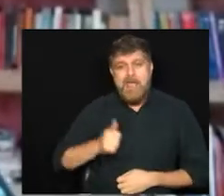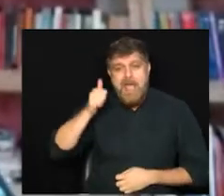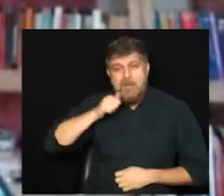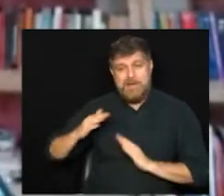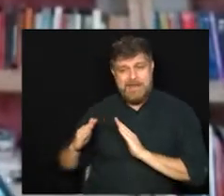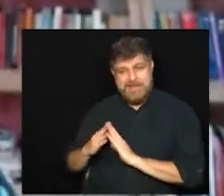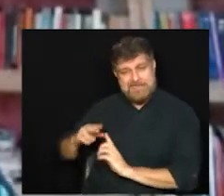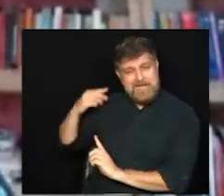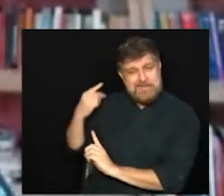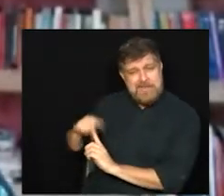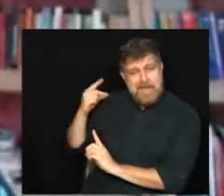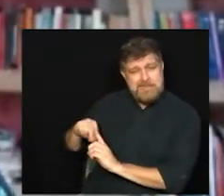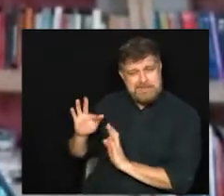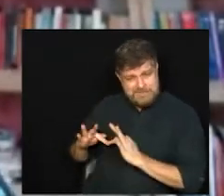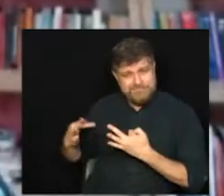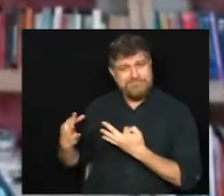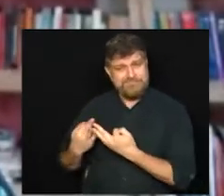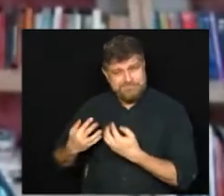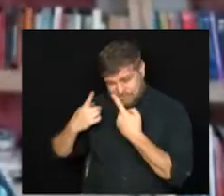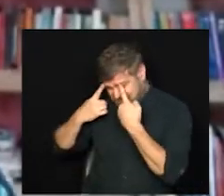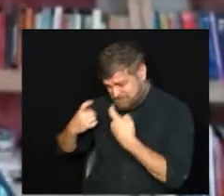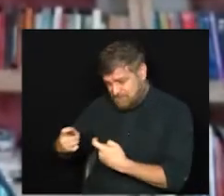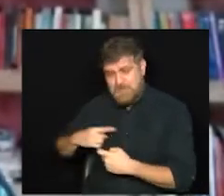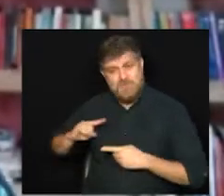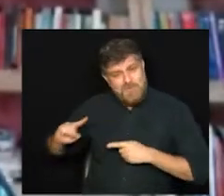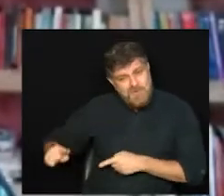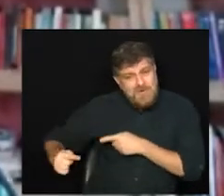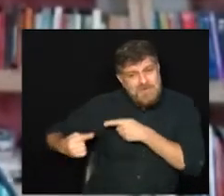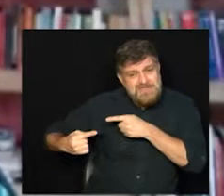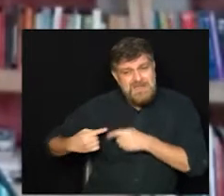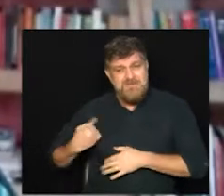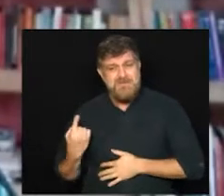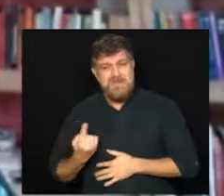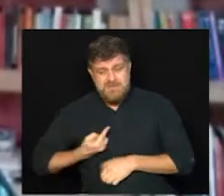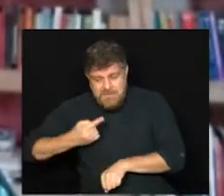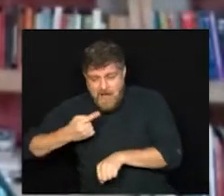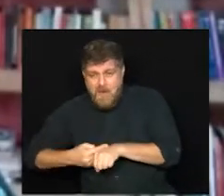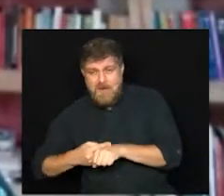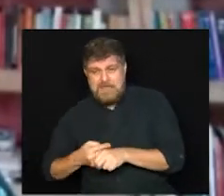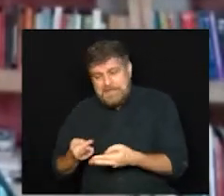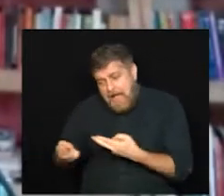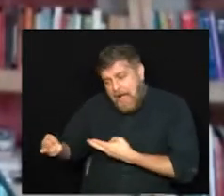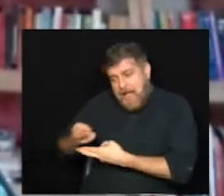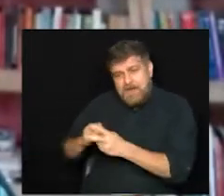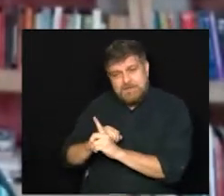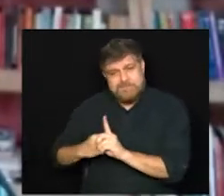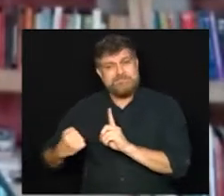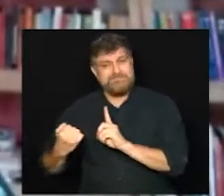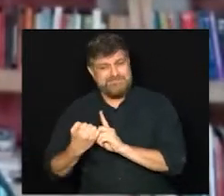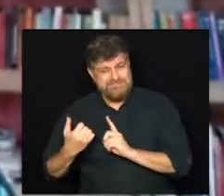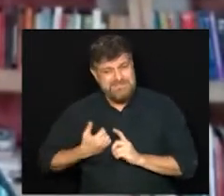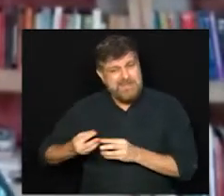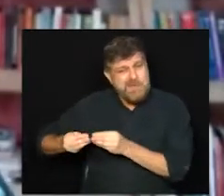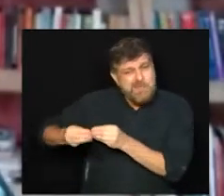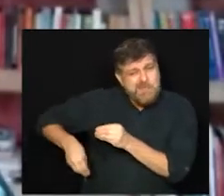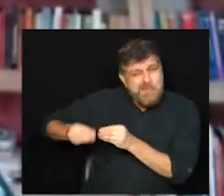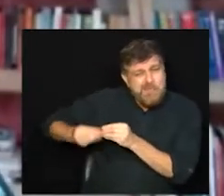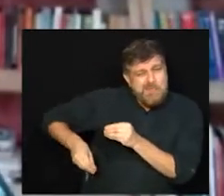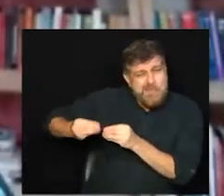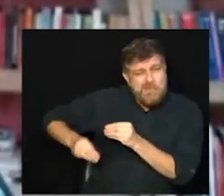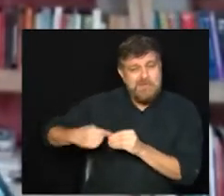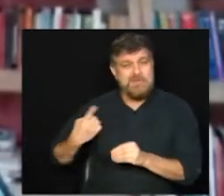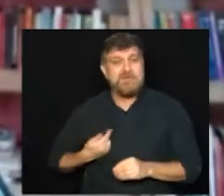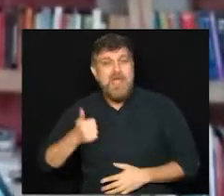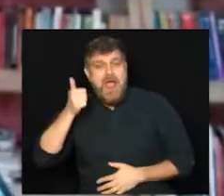doméstica e familiar, e é um grande desafio no momento em que as relações sociais estão prejudicadas, no momento